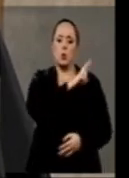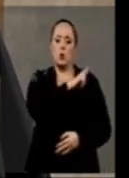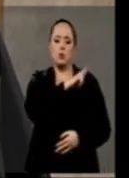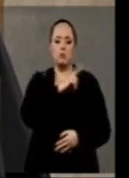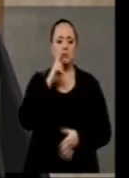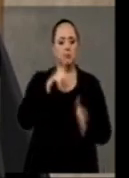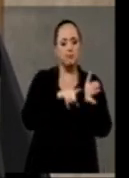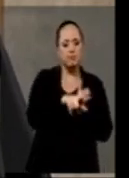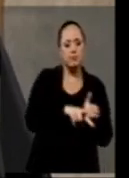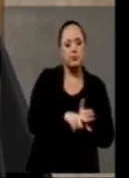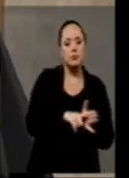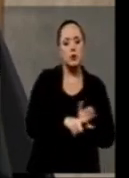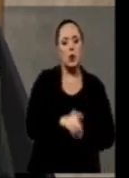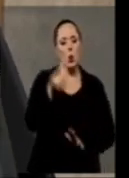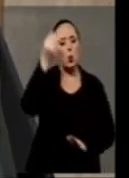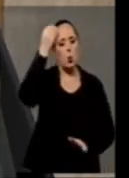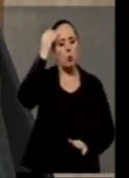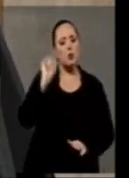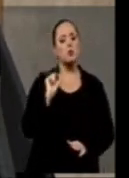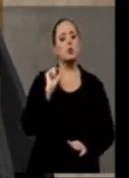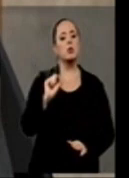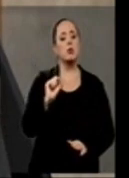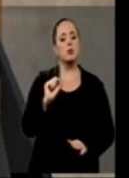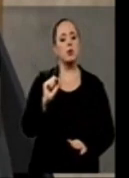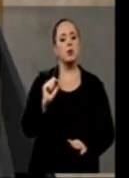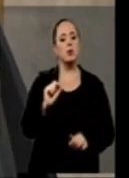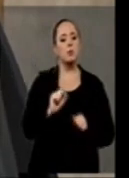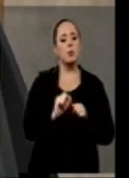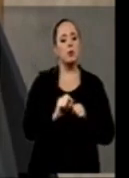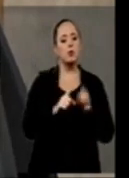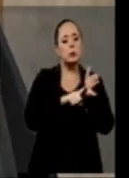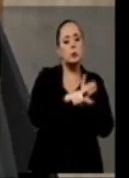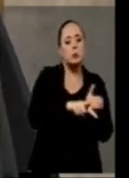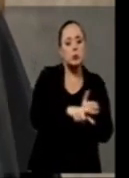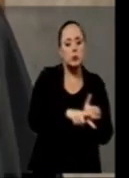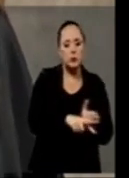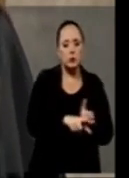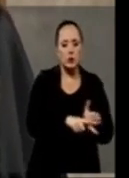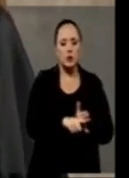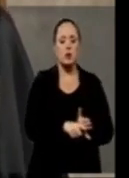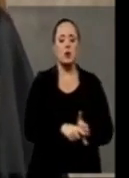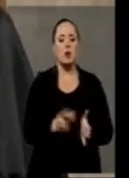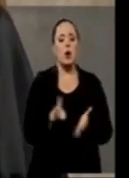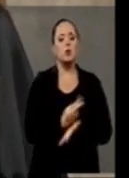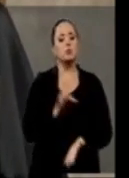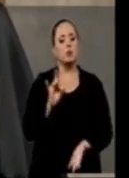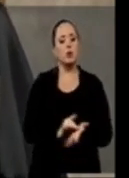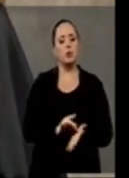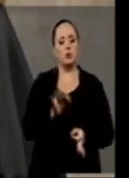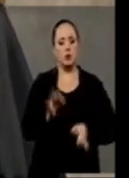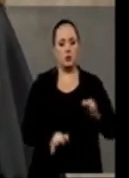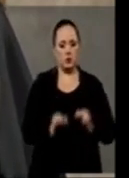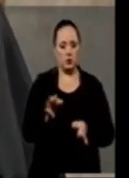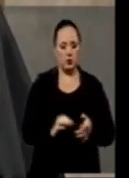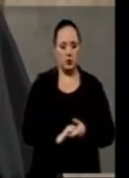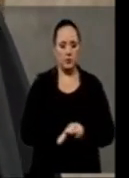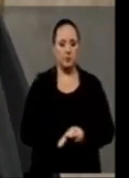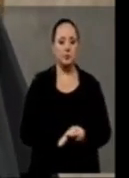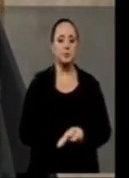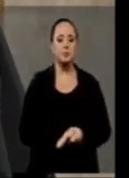apuração das responsabilidades para que se realize efetiva justiça neste